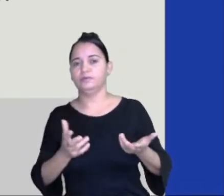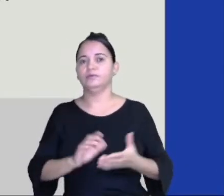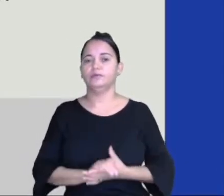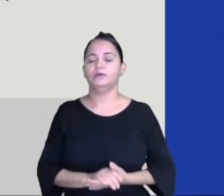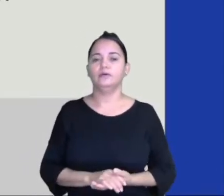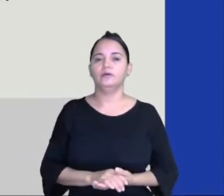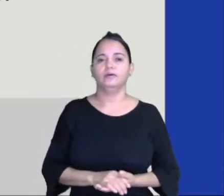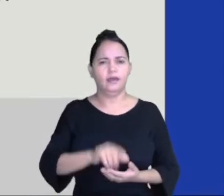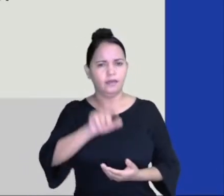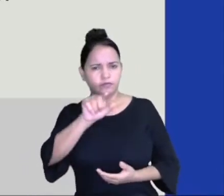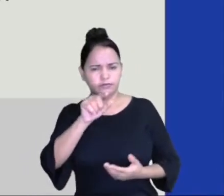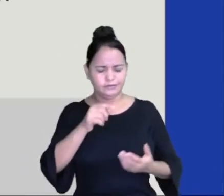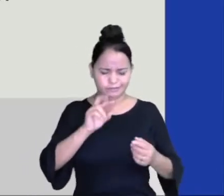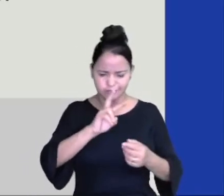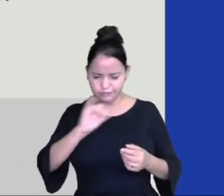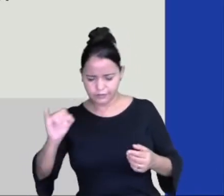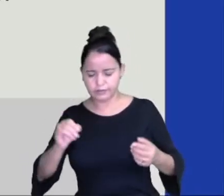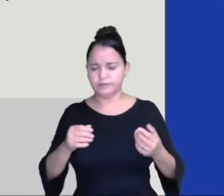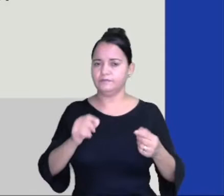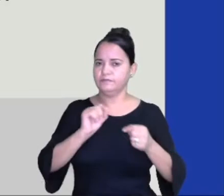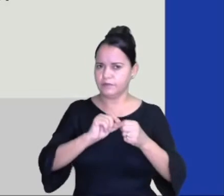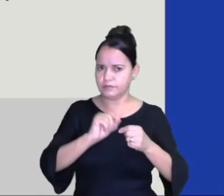fazendo essa